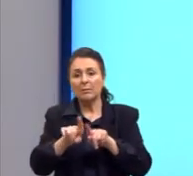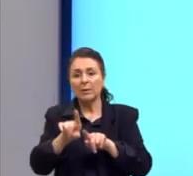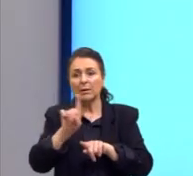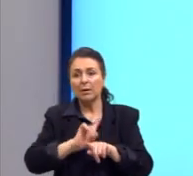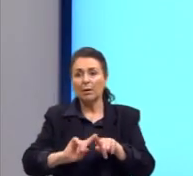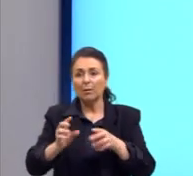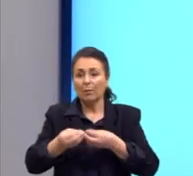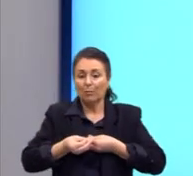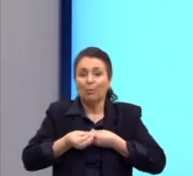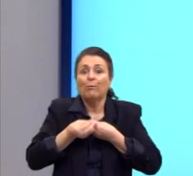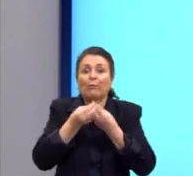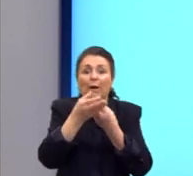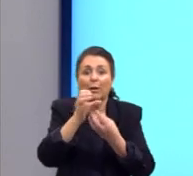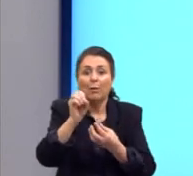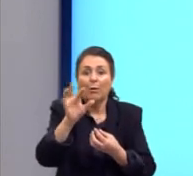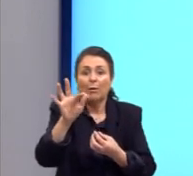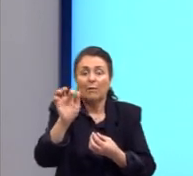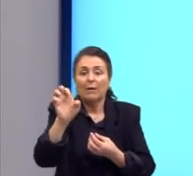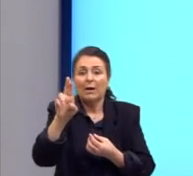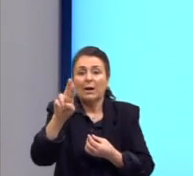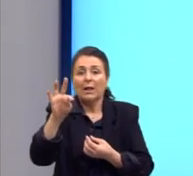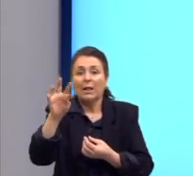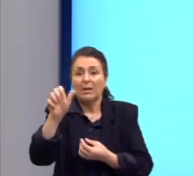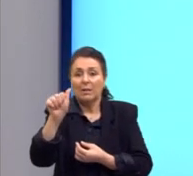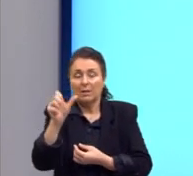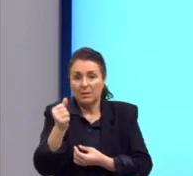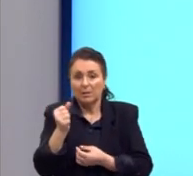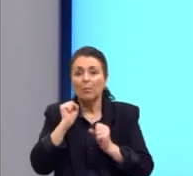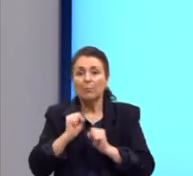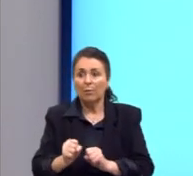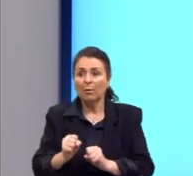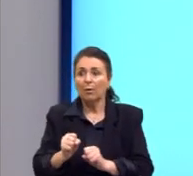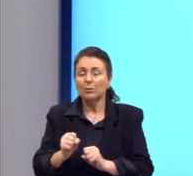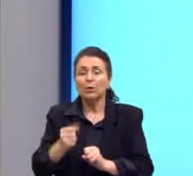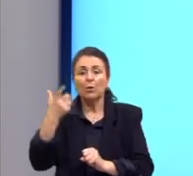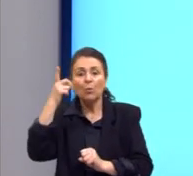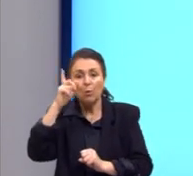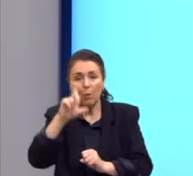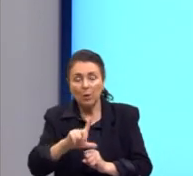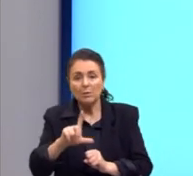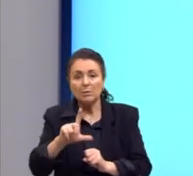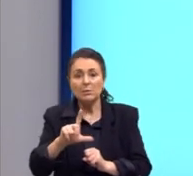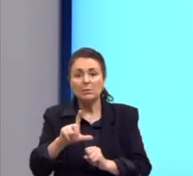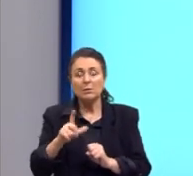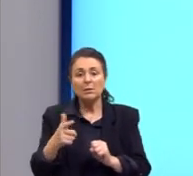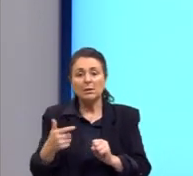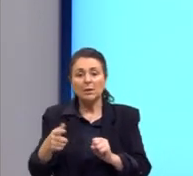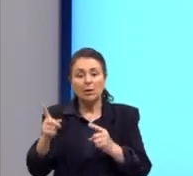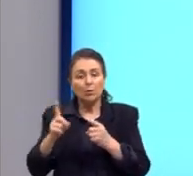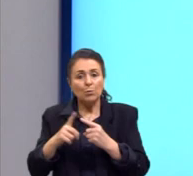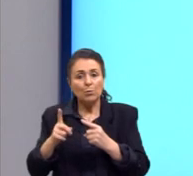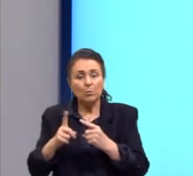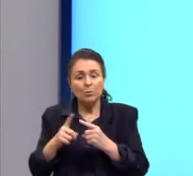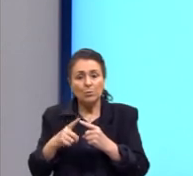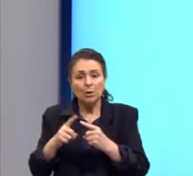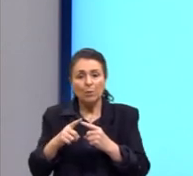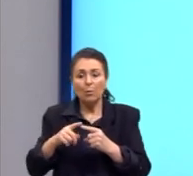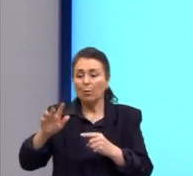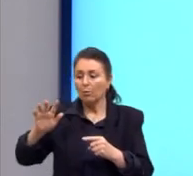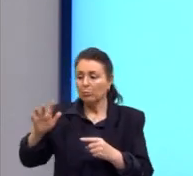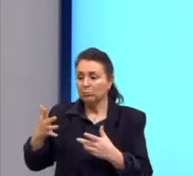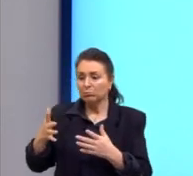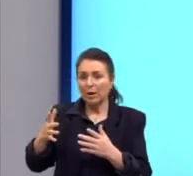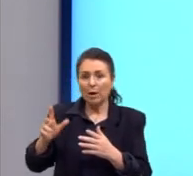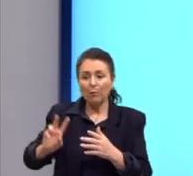temos algumas ofertas né enfim Então pode acontecer né de conseguir o modelo mais potente também por um preço menor Então não